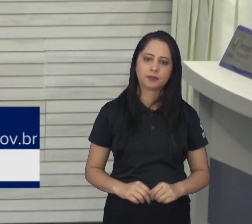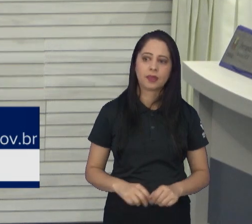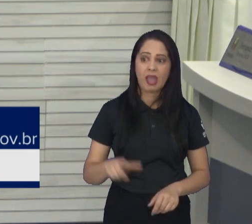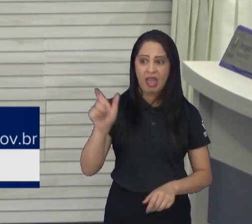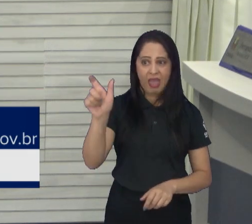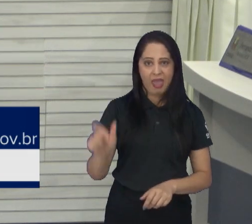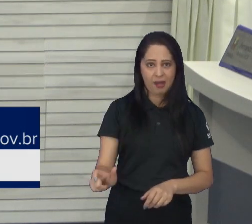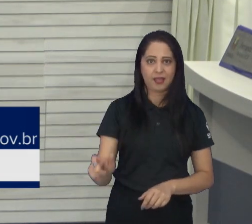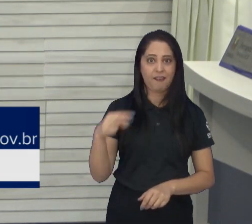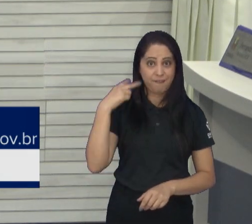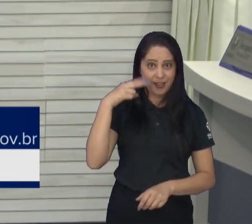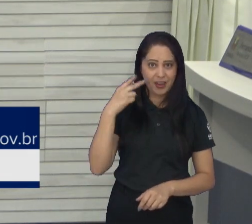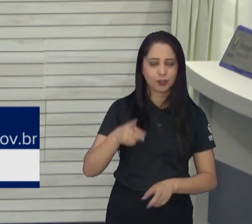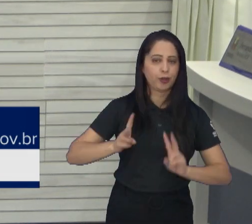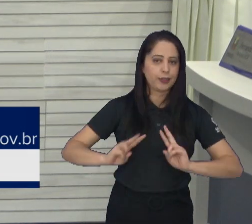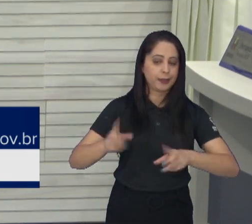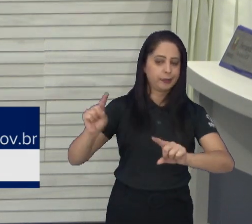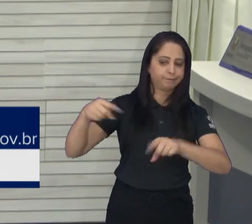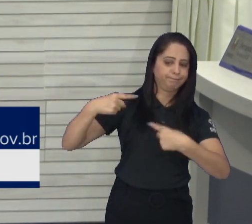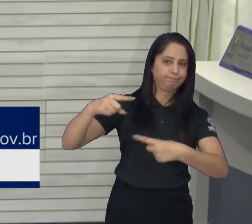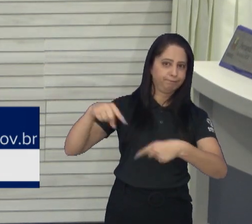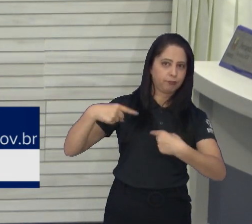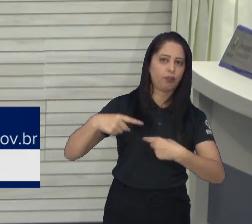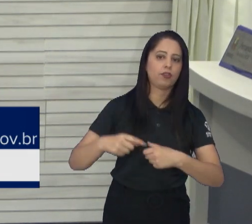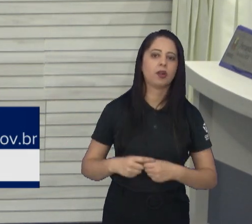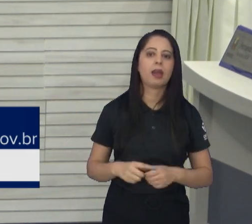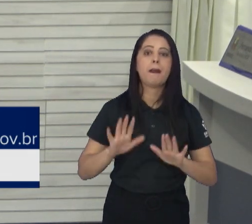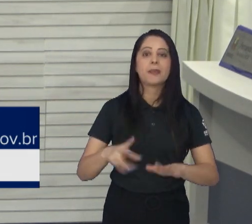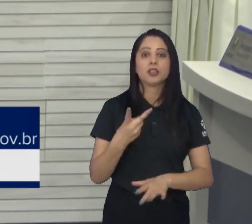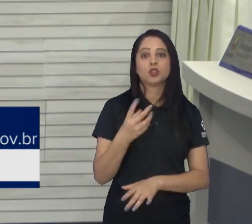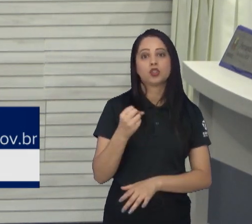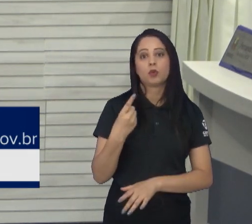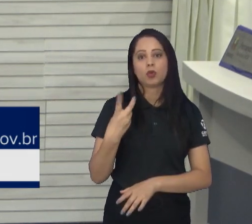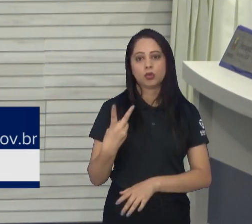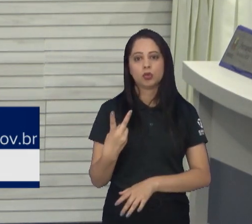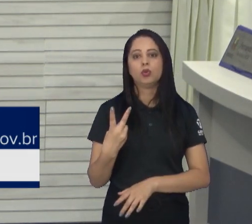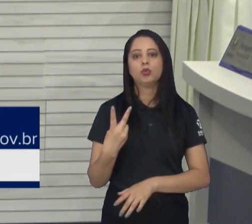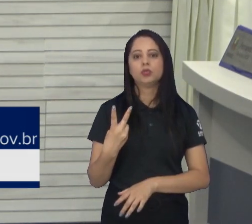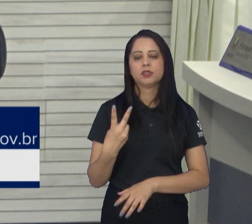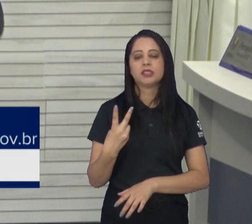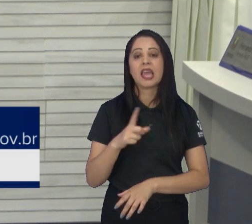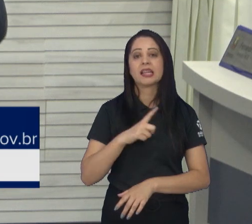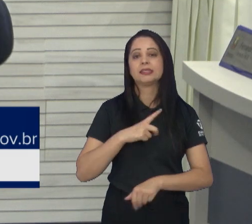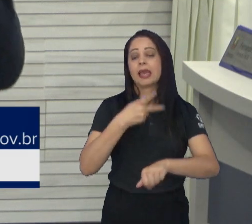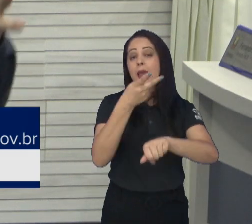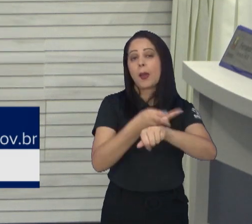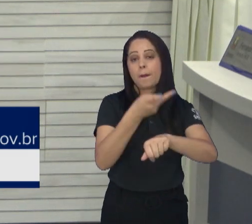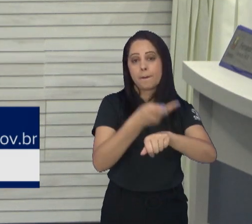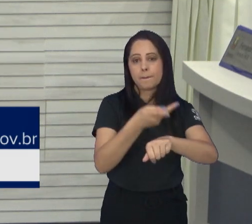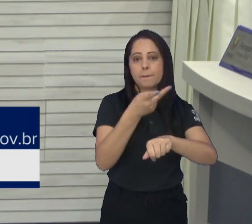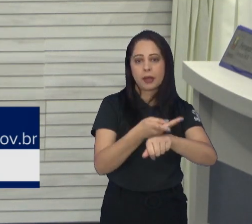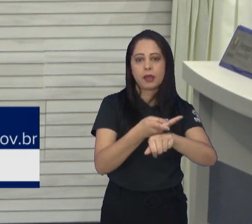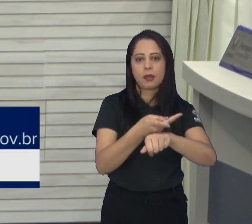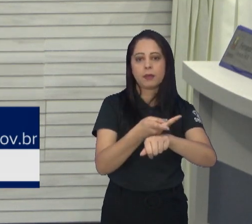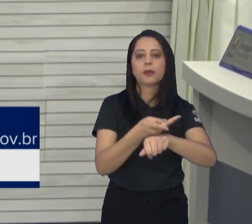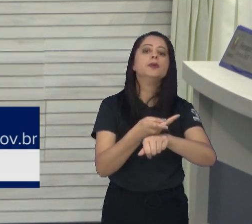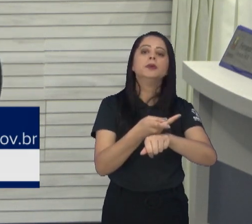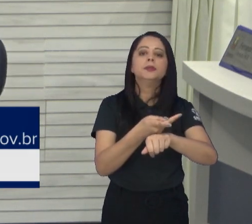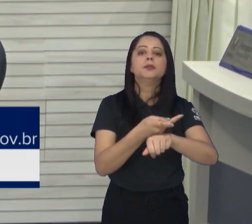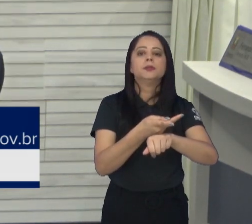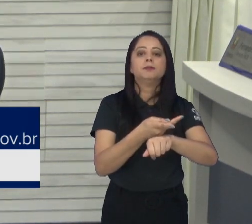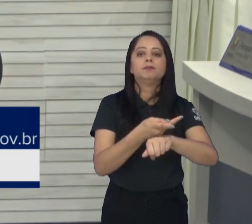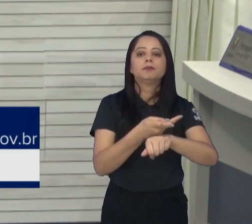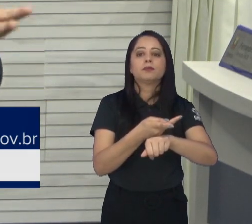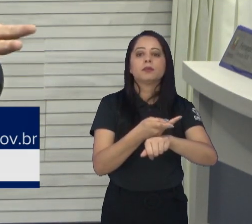continua fazendo provocações, né, de que em 2012 foi lançado um prêmio ao magistério,